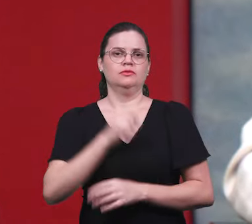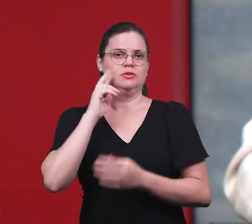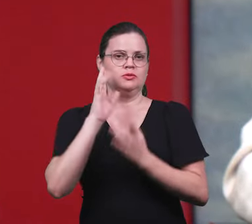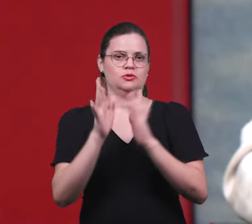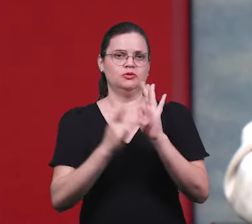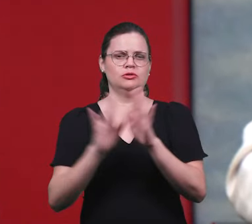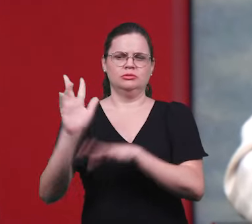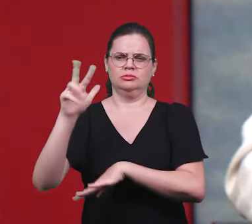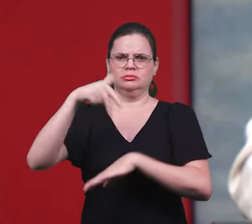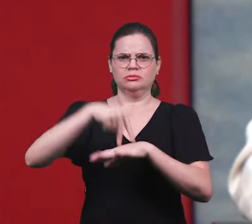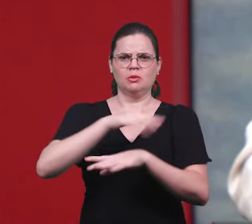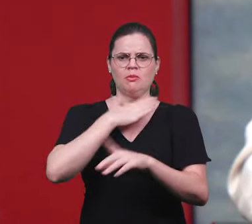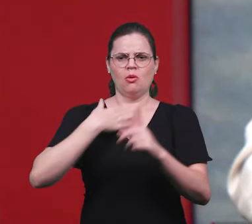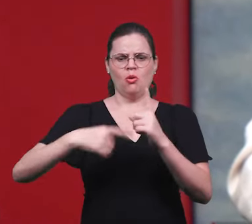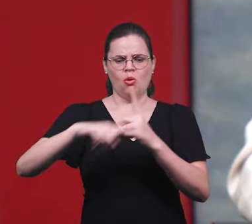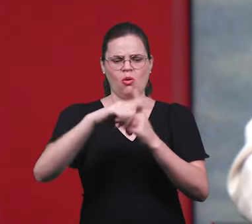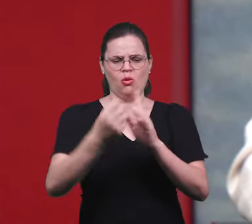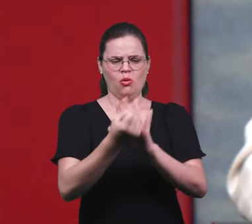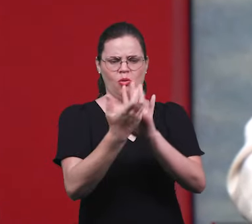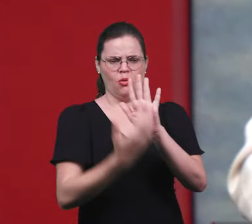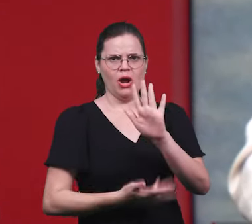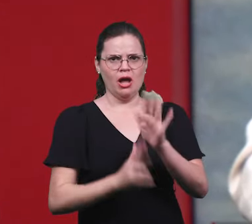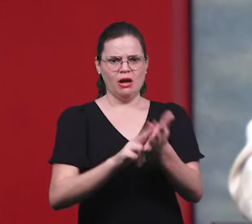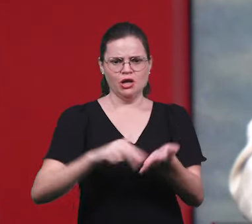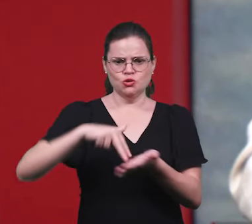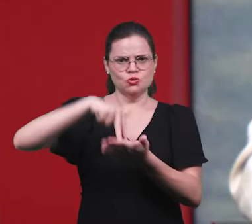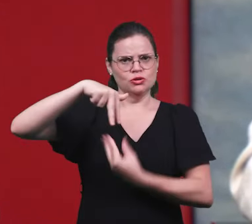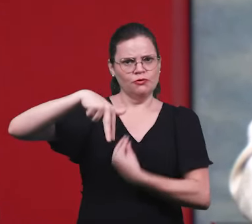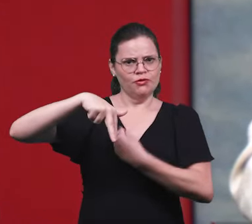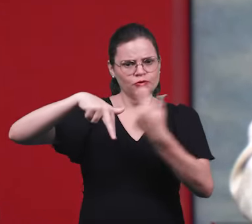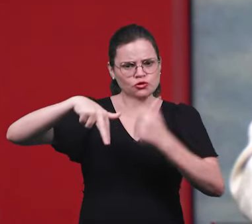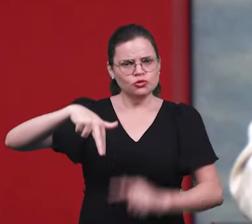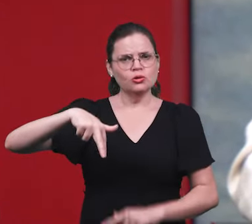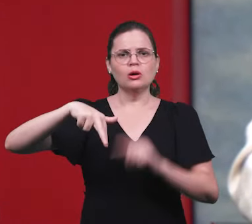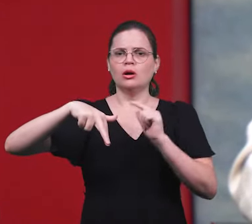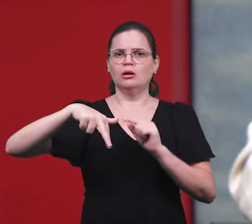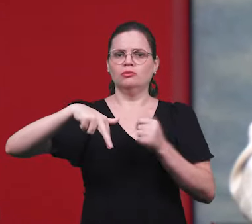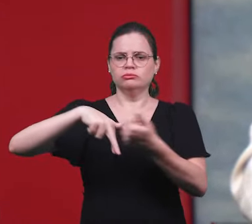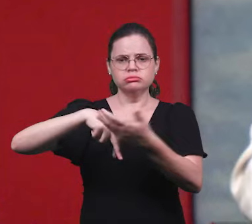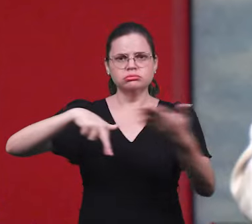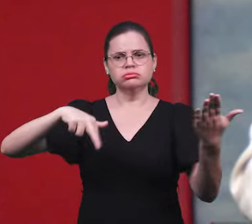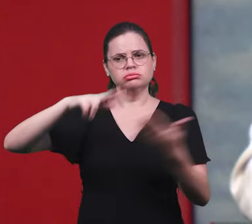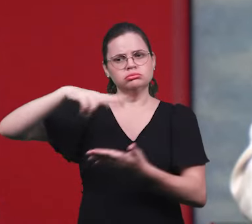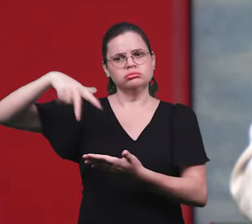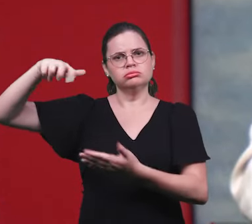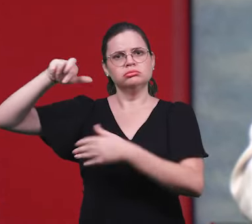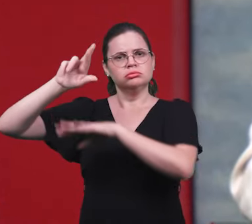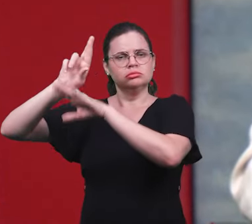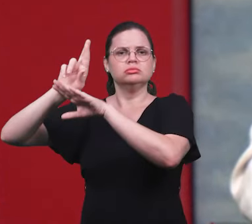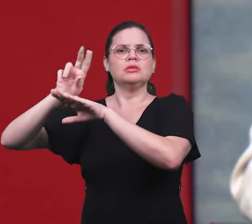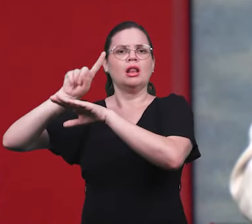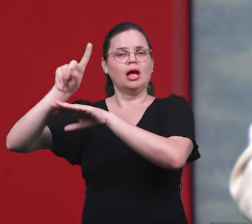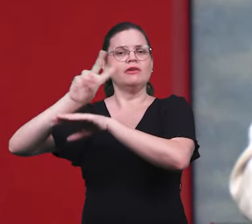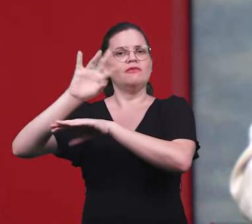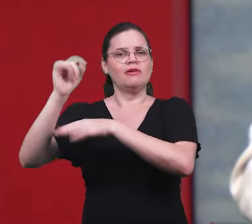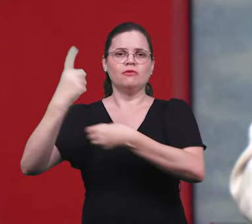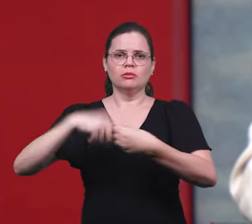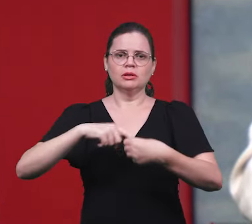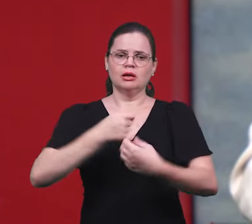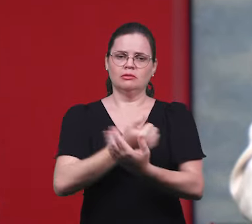da eternidade, morreu, ressuscitou, Ele está vivo e Ele está salvando o